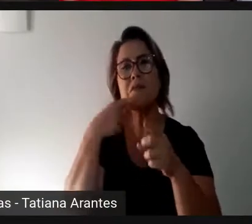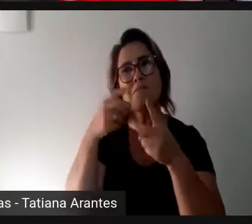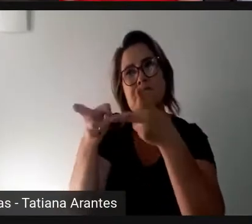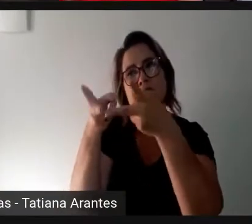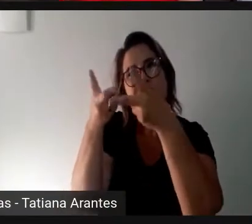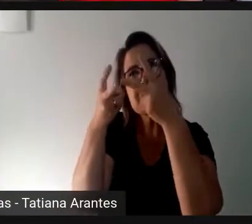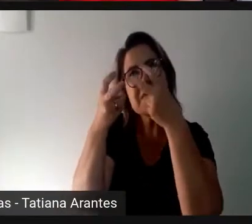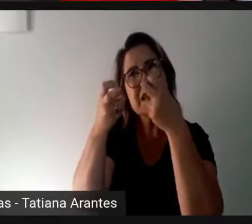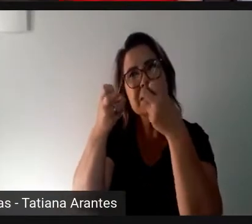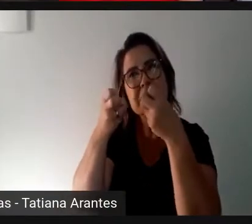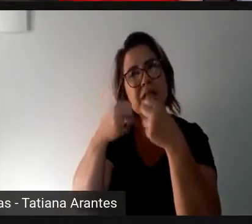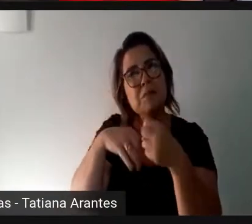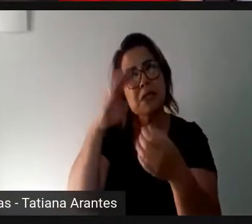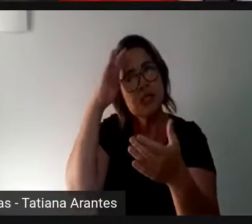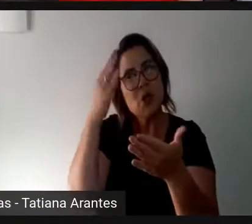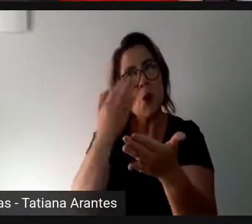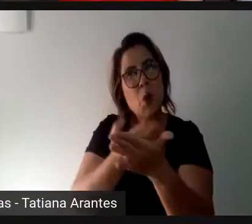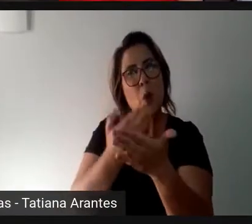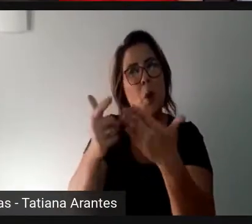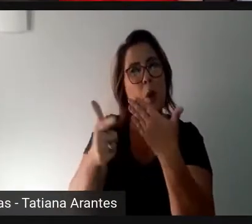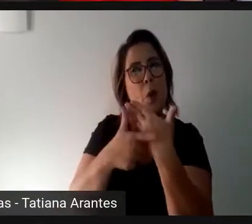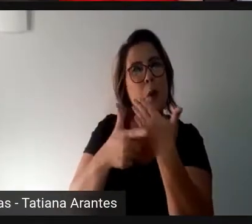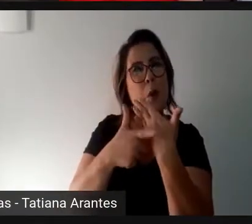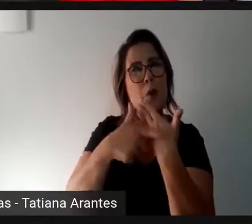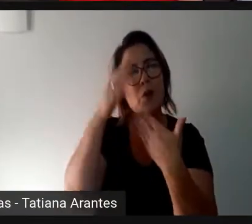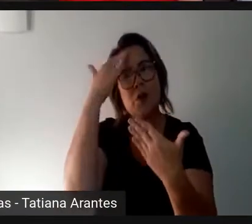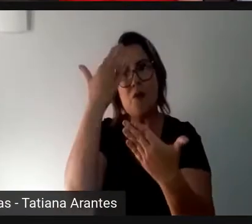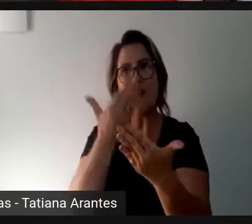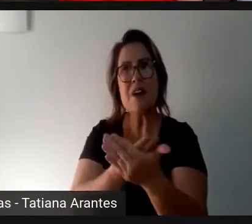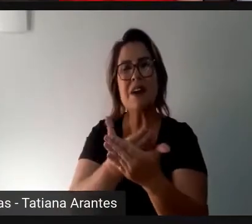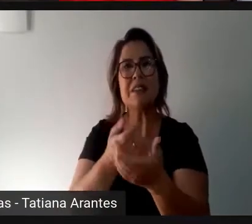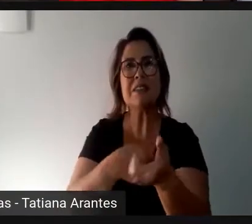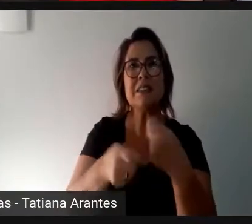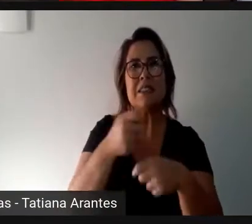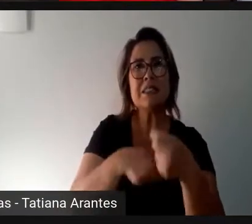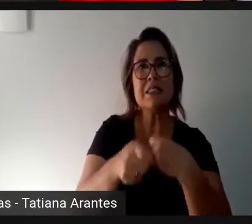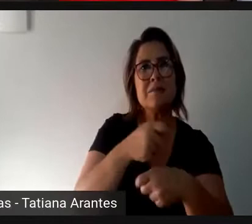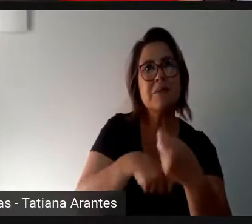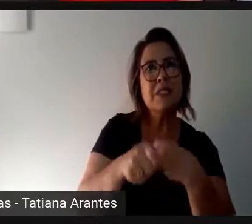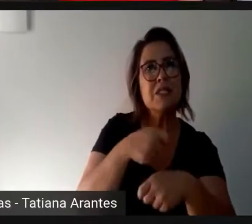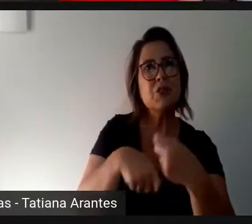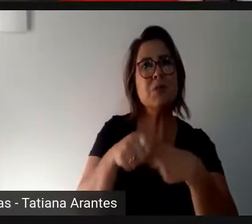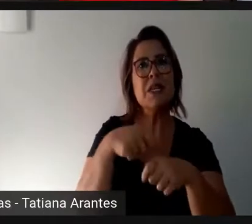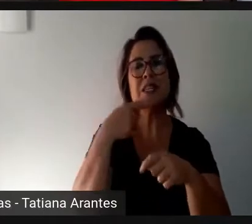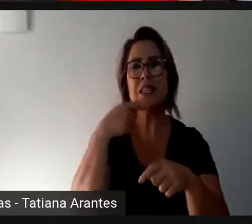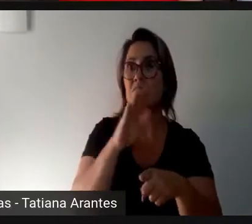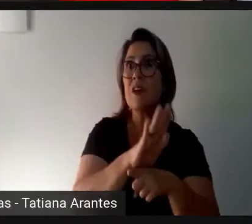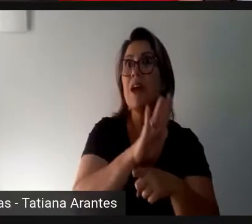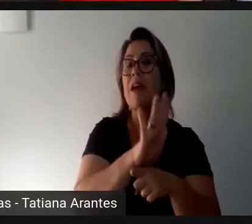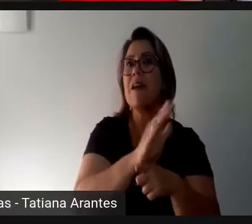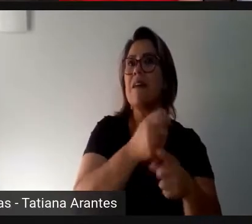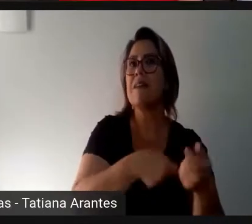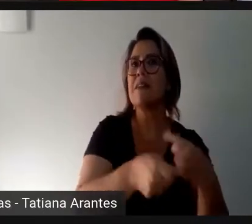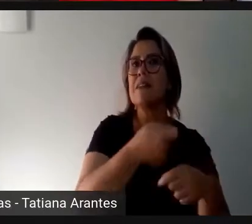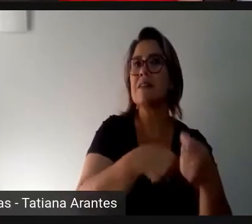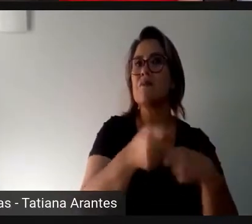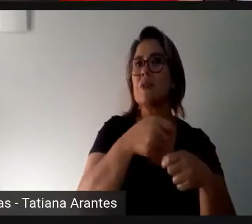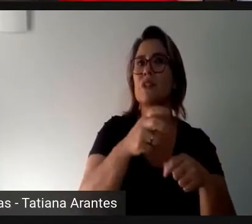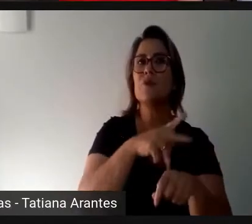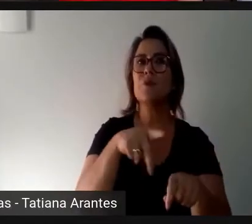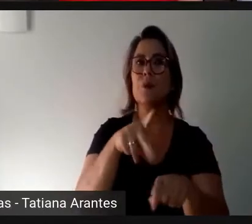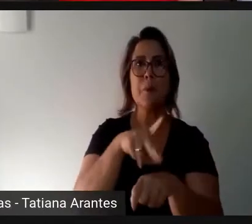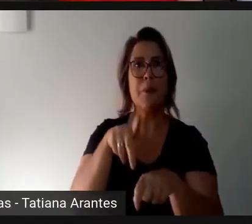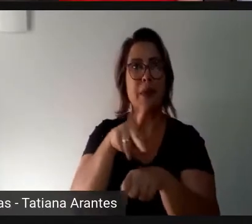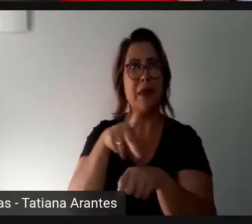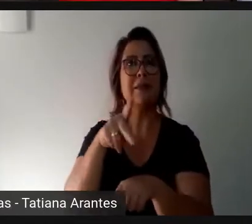Algumas empresas que necessitam de investimento, vai ser mais fácil ela atrair investidores. Isso, a nível país, é importantíssimo, né?